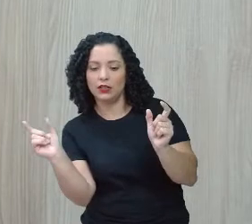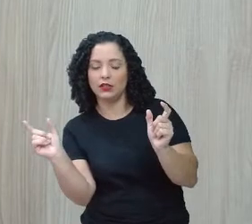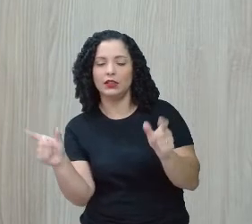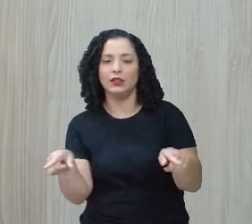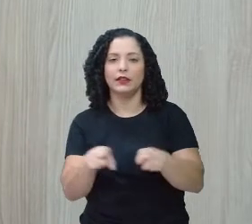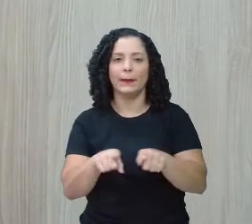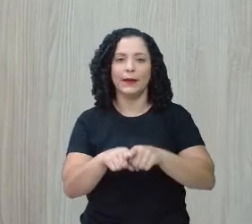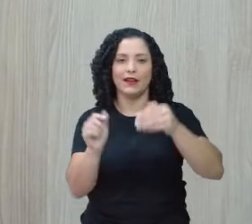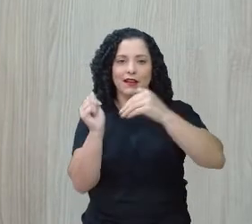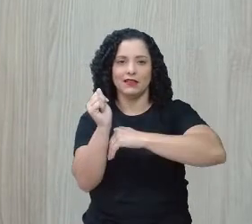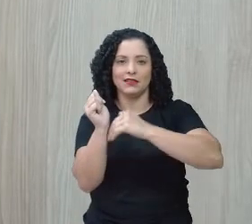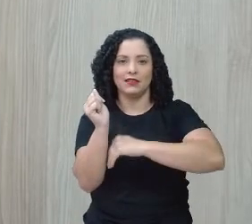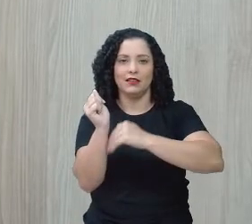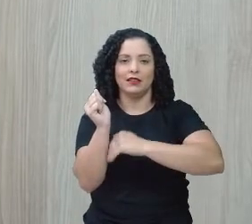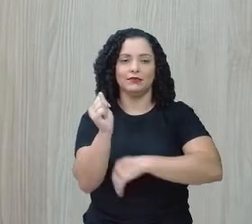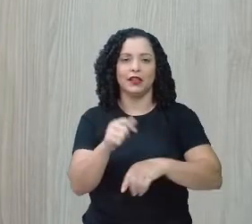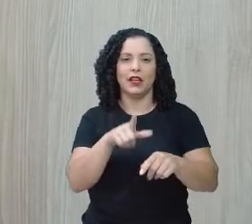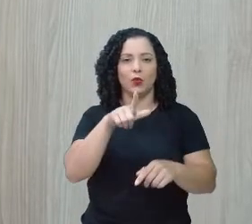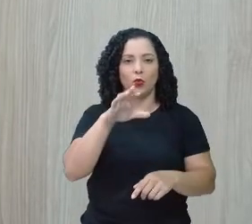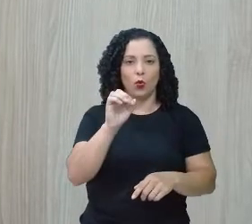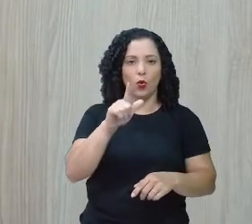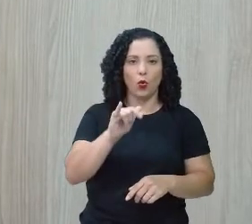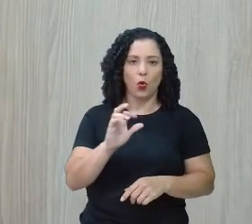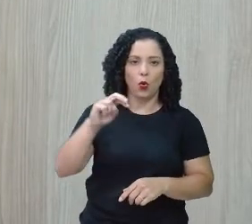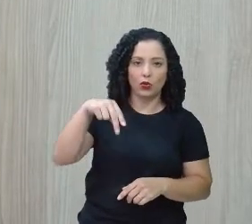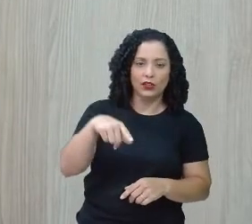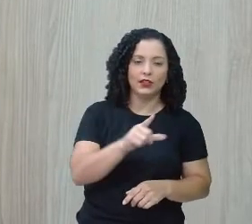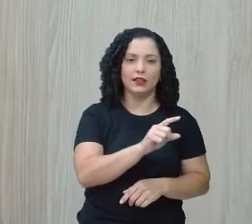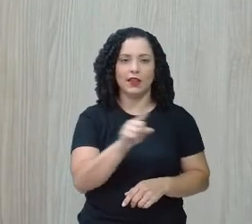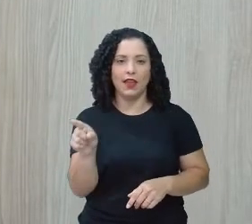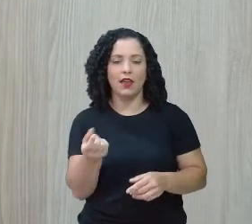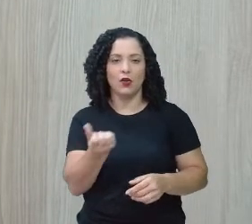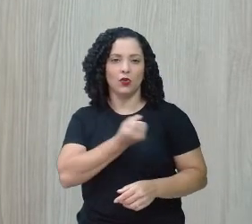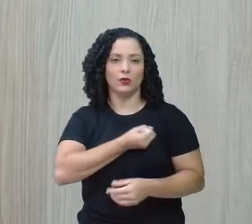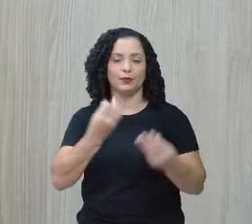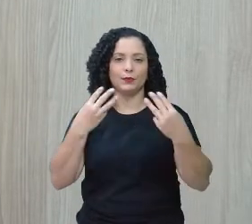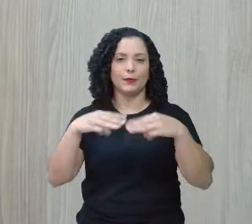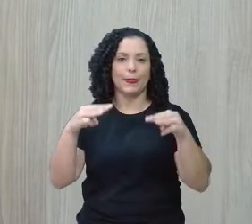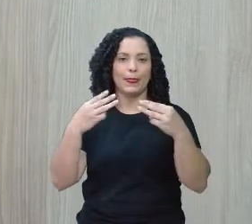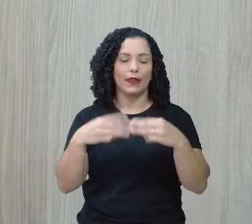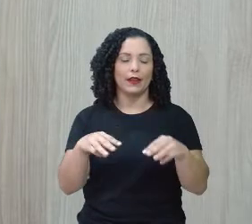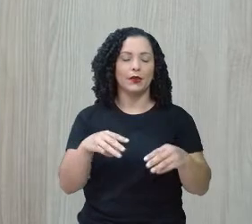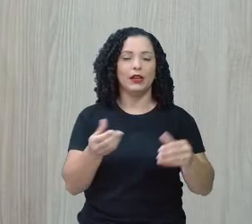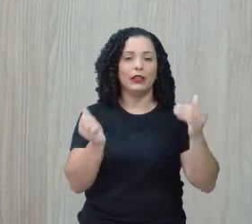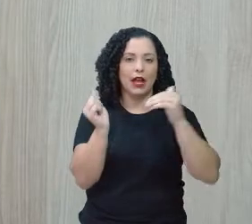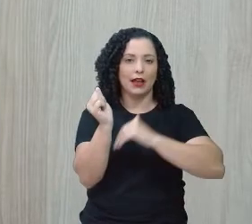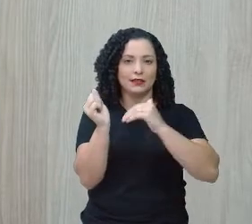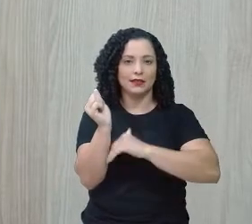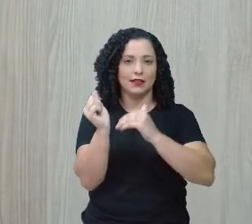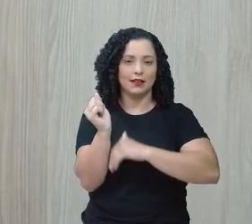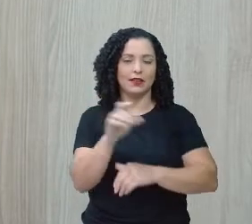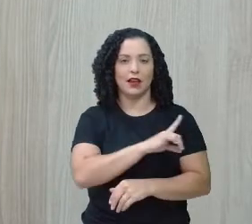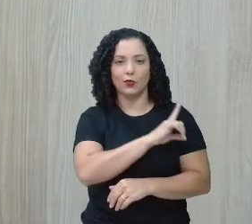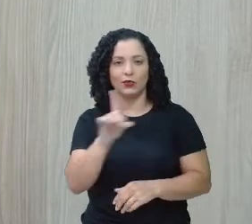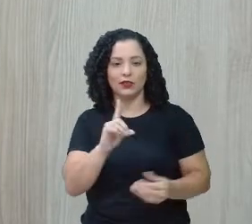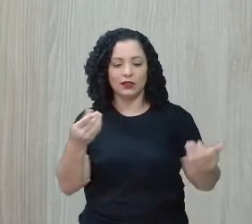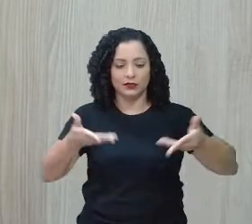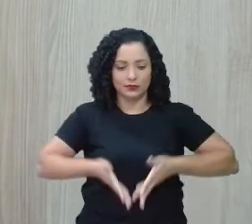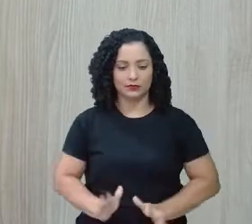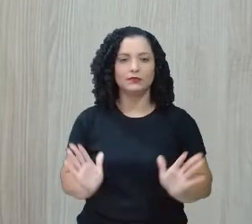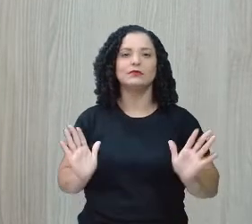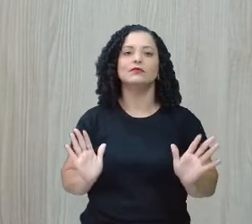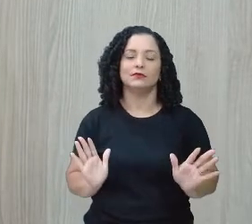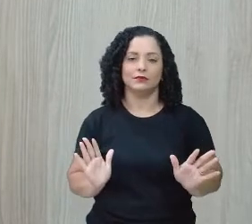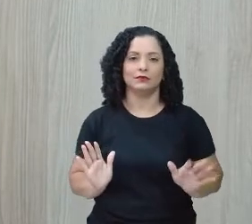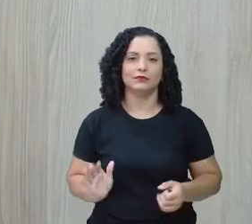sua matrícula e a senha é o seu dia de nascimento, tá? O 2 dígitos para o dia, 2 dígitos